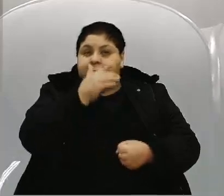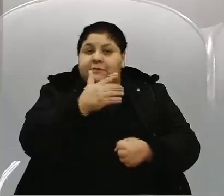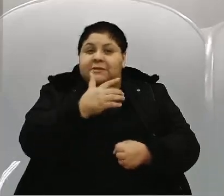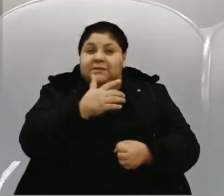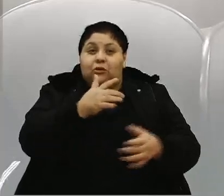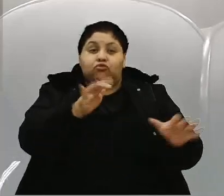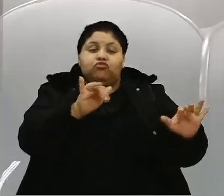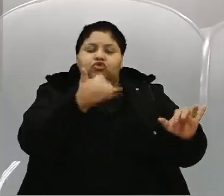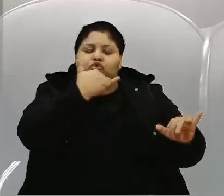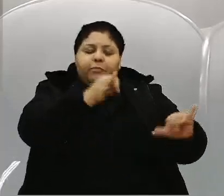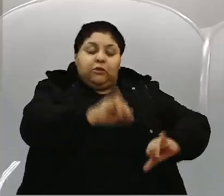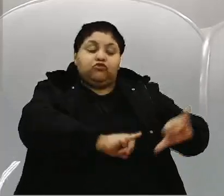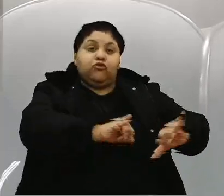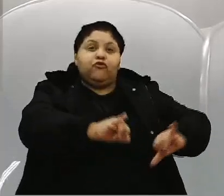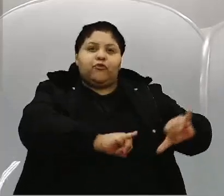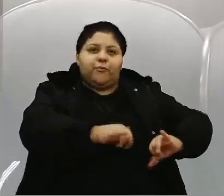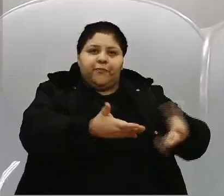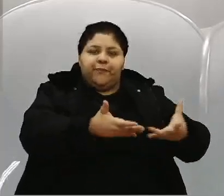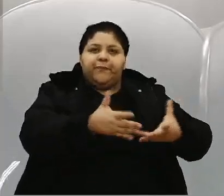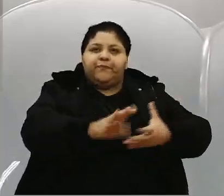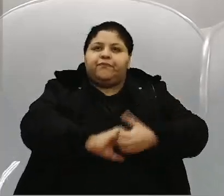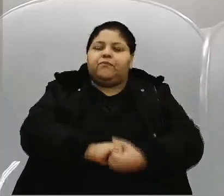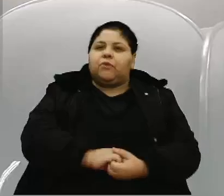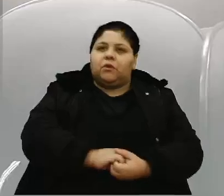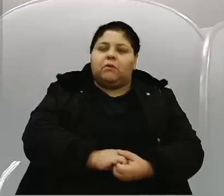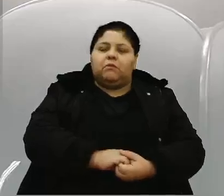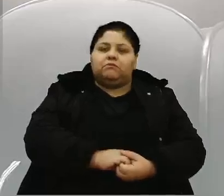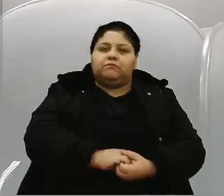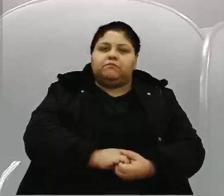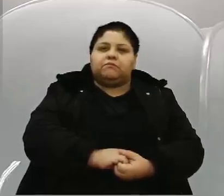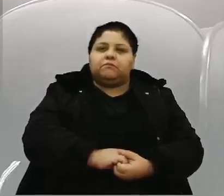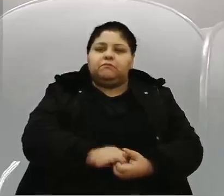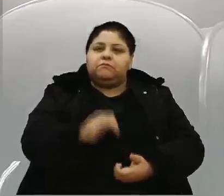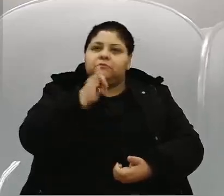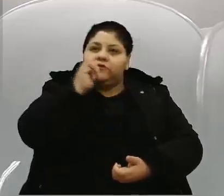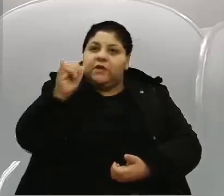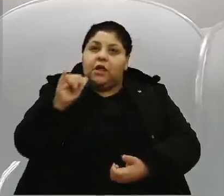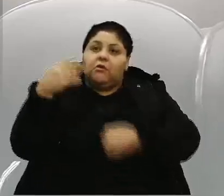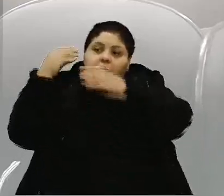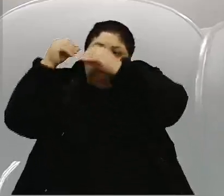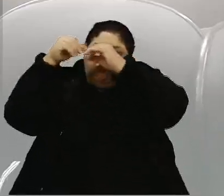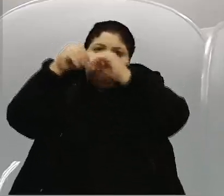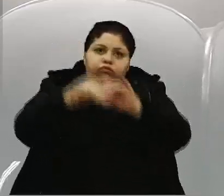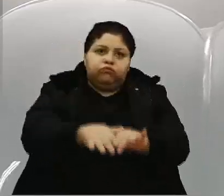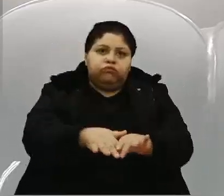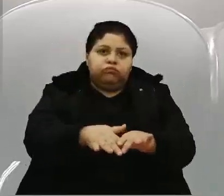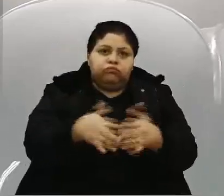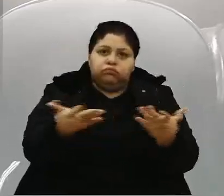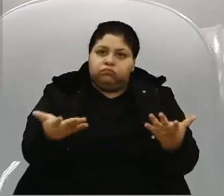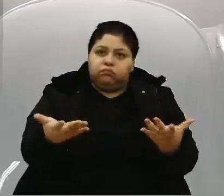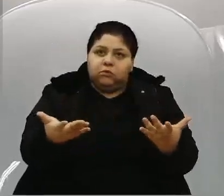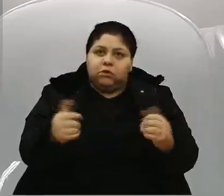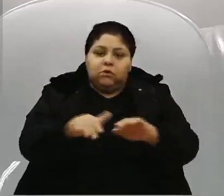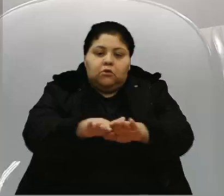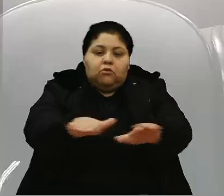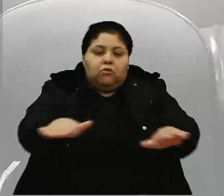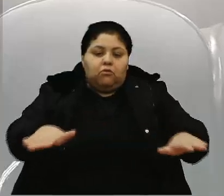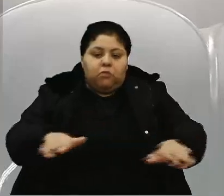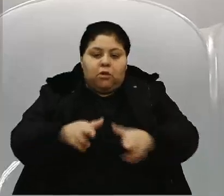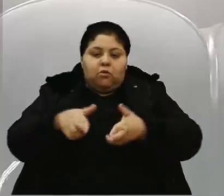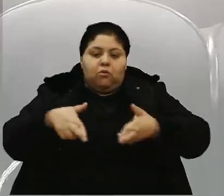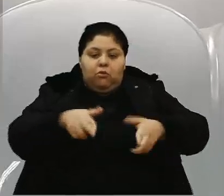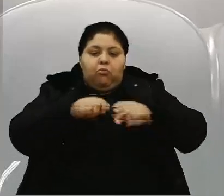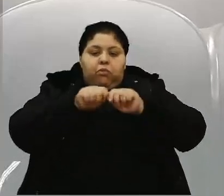água. Os moros foi dito que vão cair. No pleno, o rio vai levar